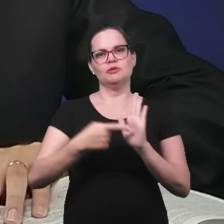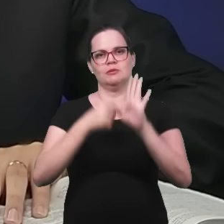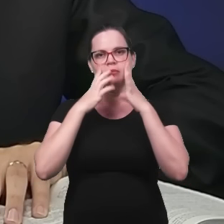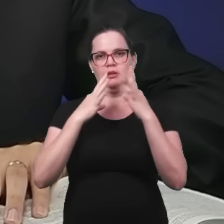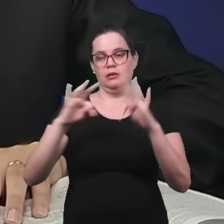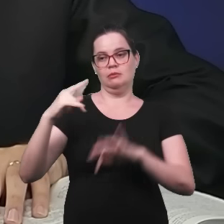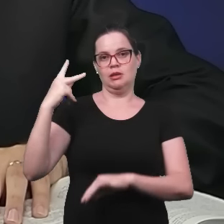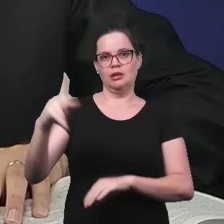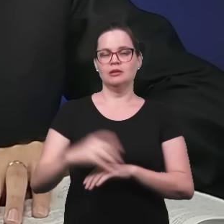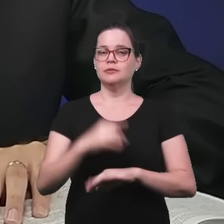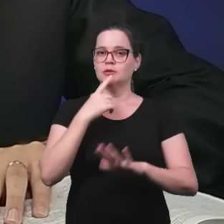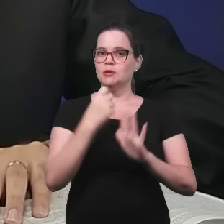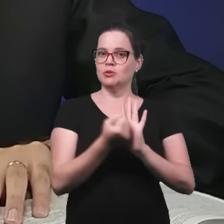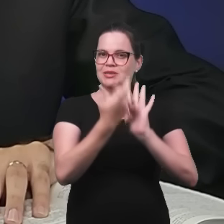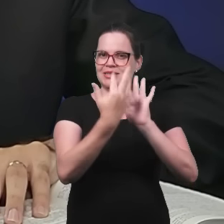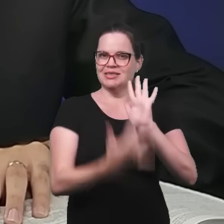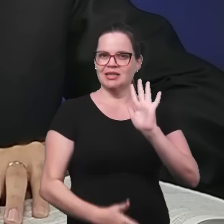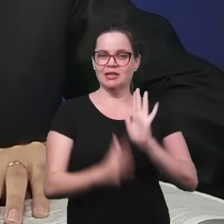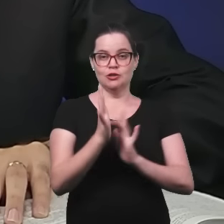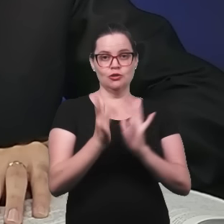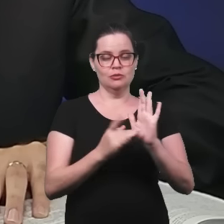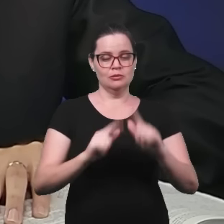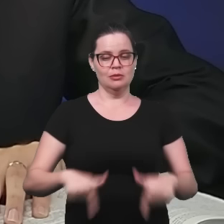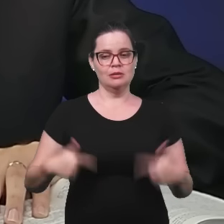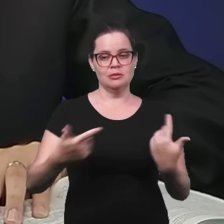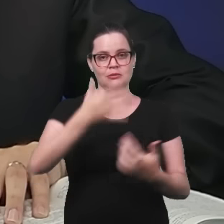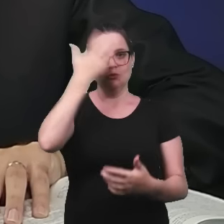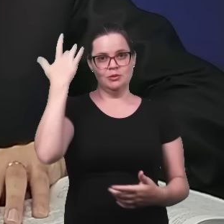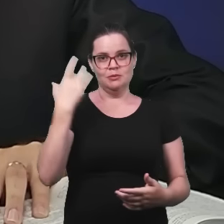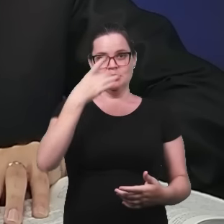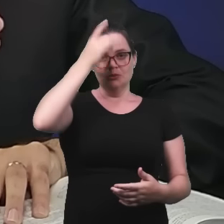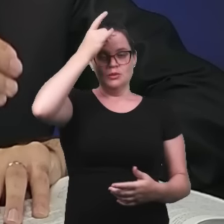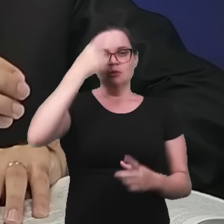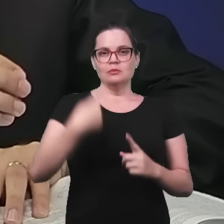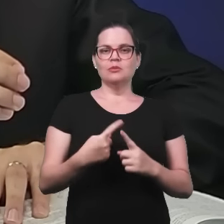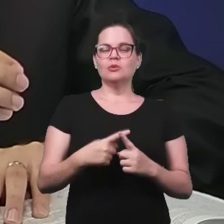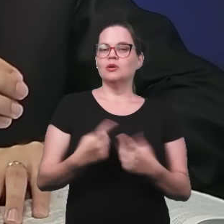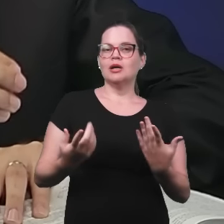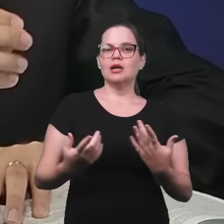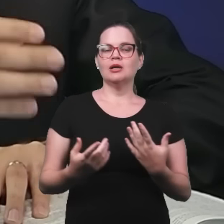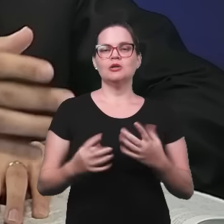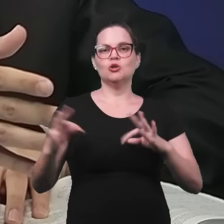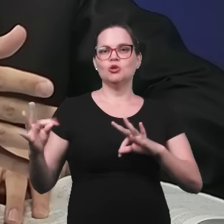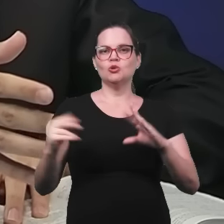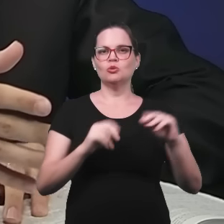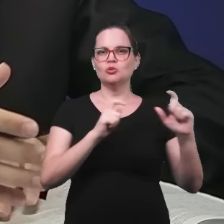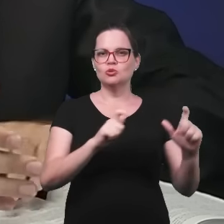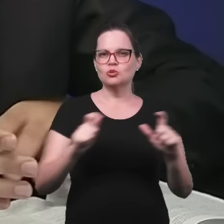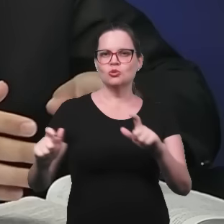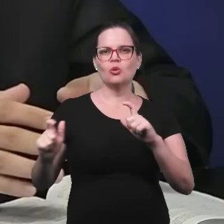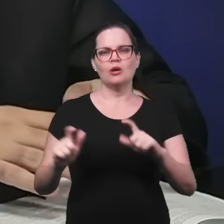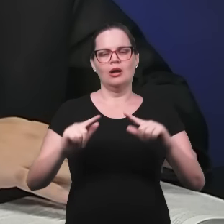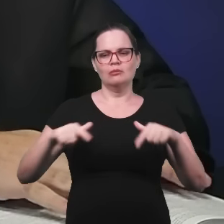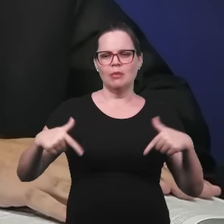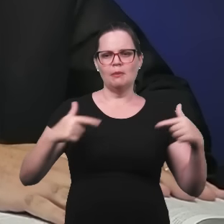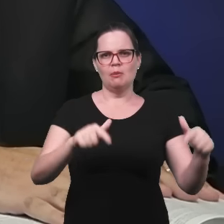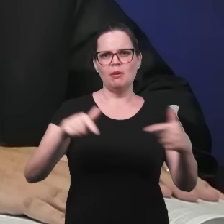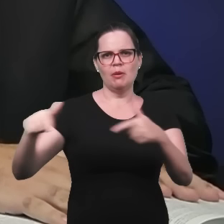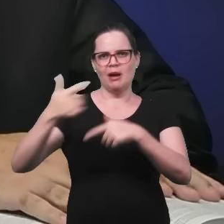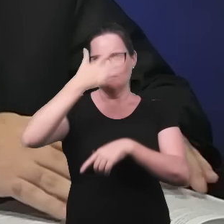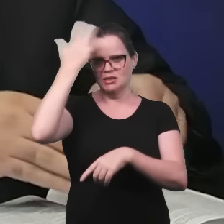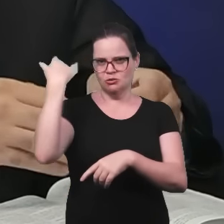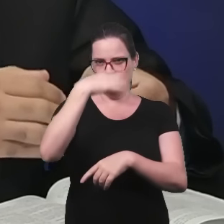sangue representa a operação do Espírito Santo. Isso mesmo. E o Espírito Santo, aonde ele opera, ele gera vida. Quando o Espírito Santo opera